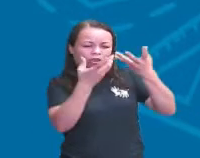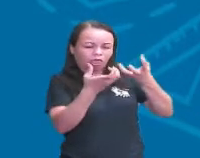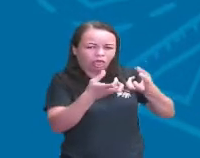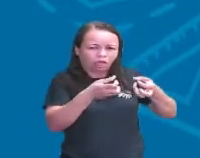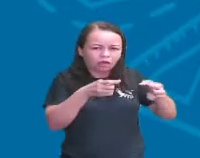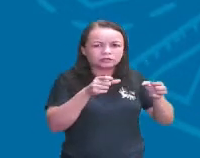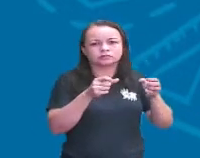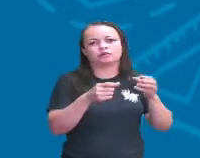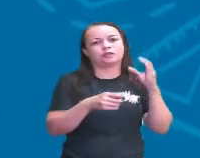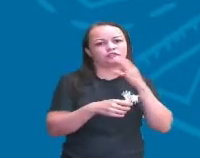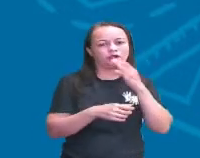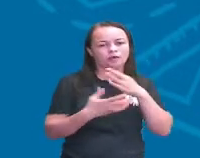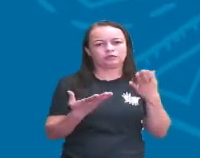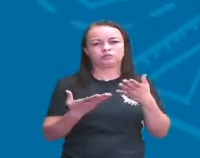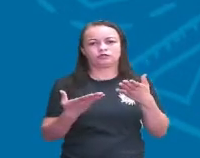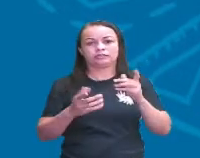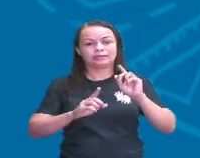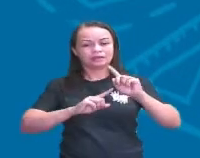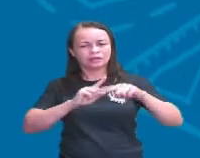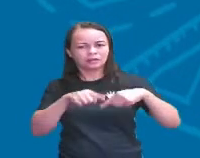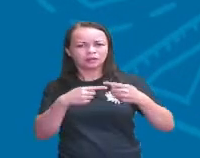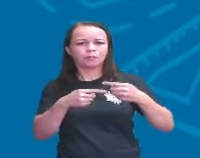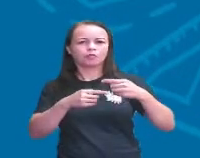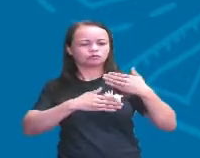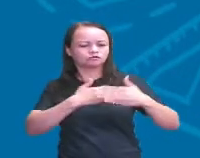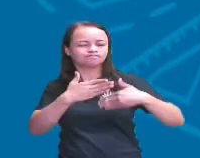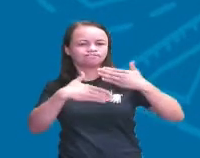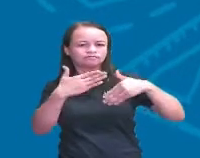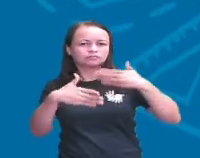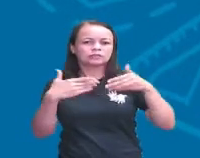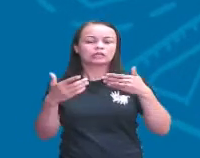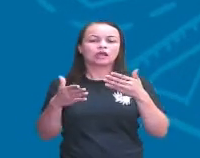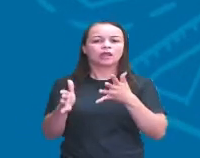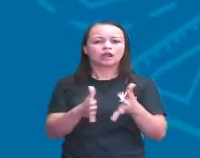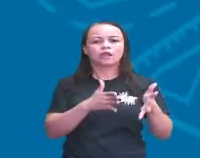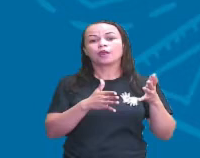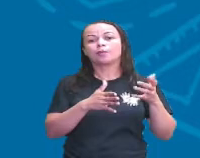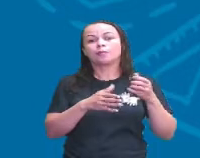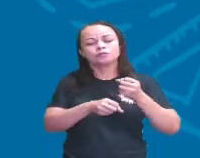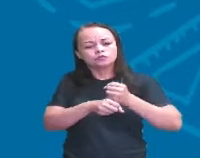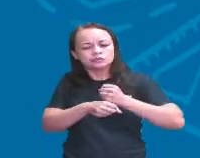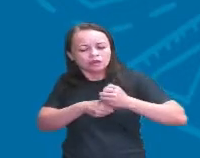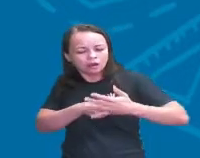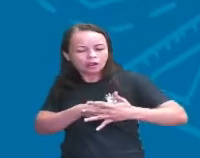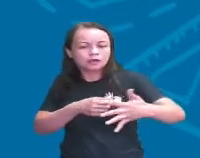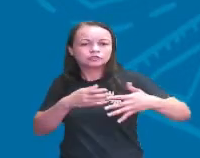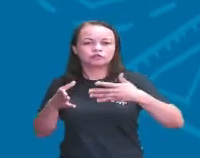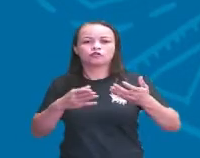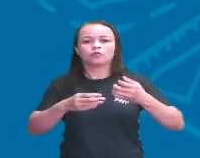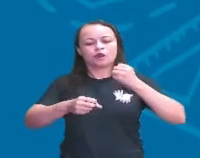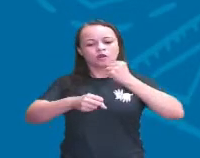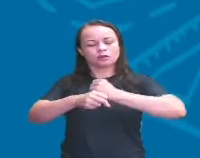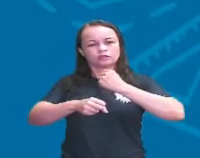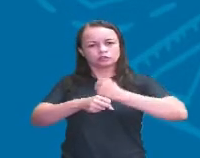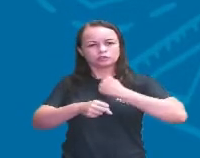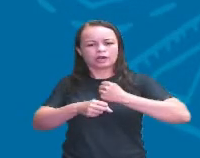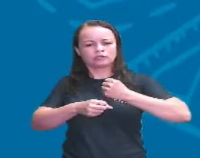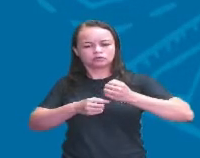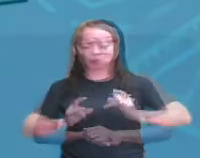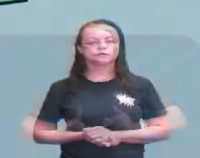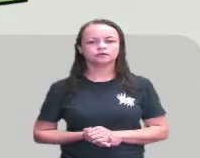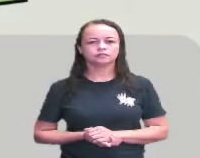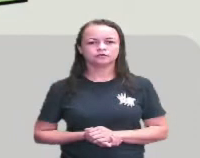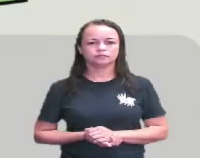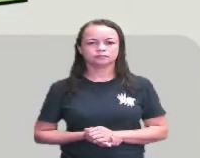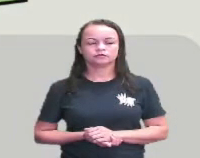avanço, a descoberta do tijolo, do cimento, do aço, para a construção de prédios e de edifícios mais